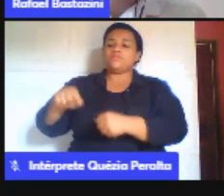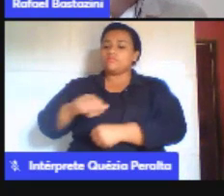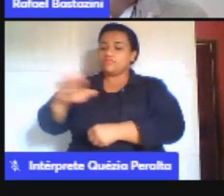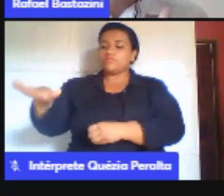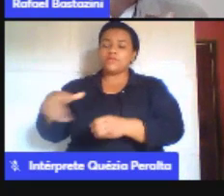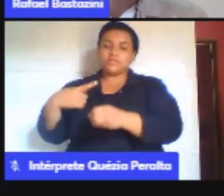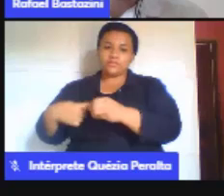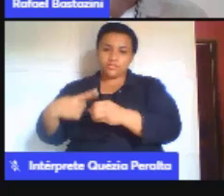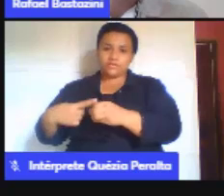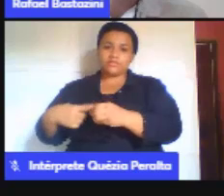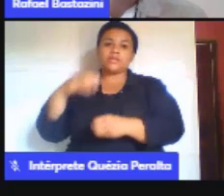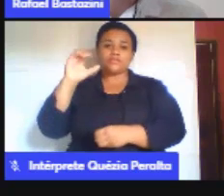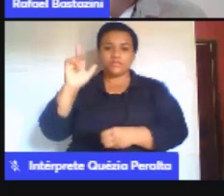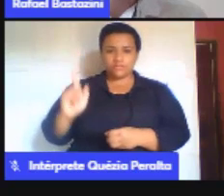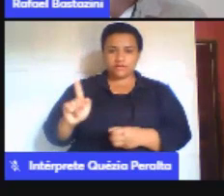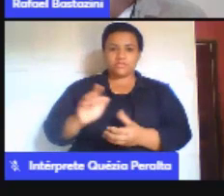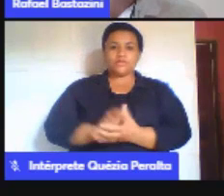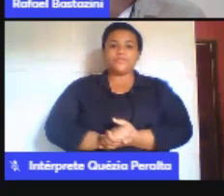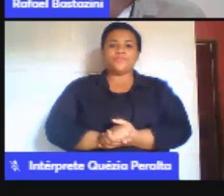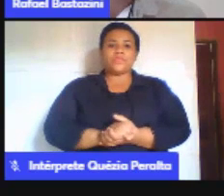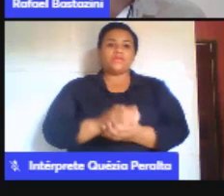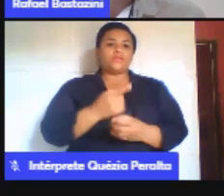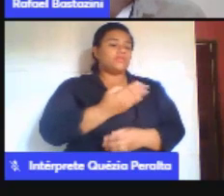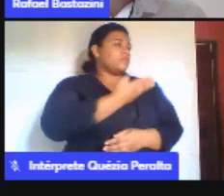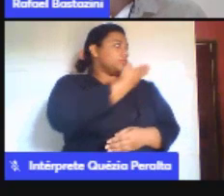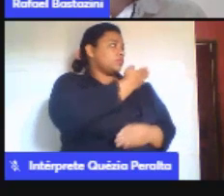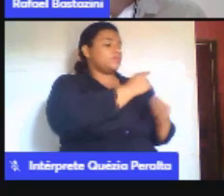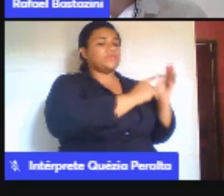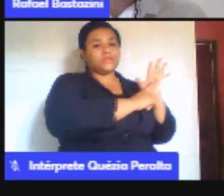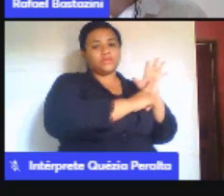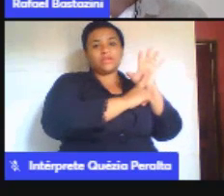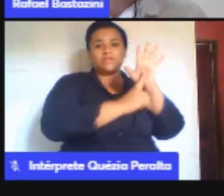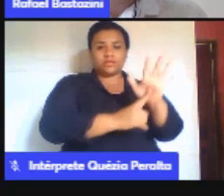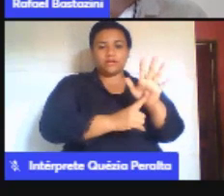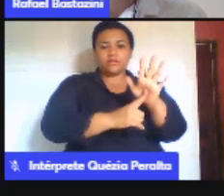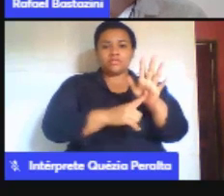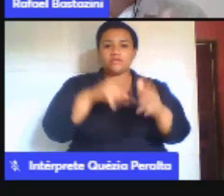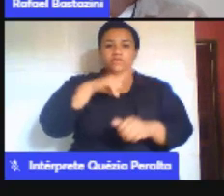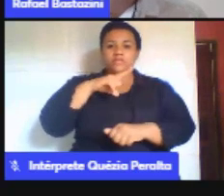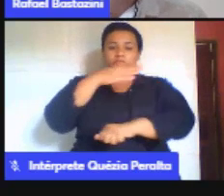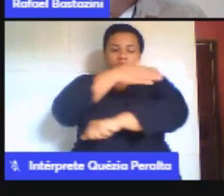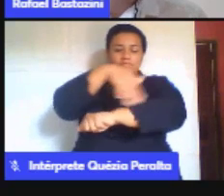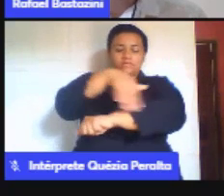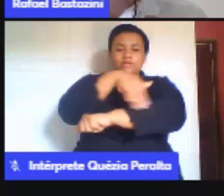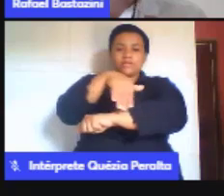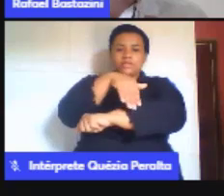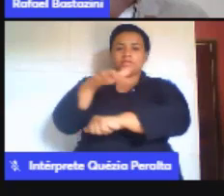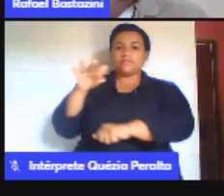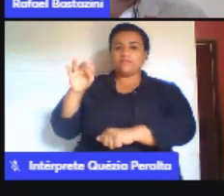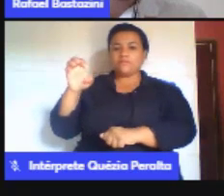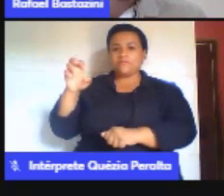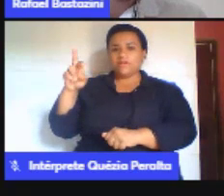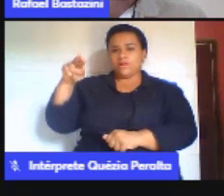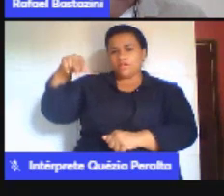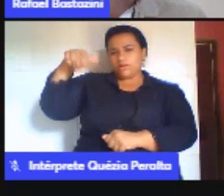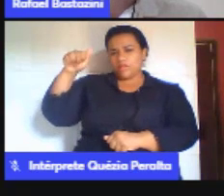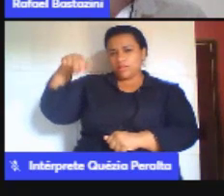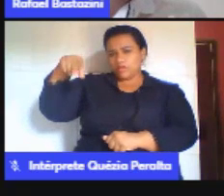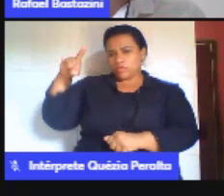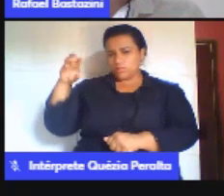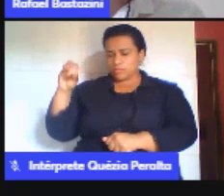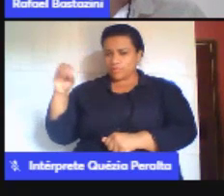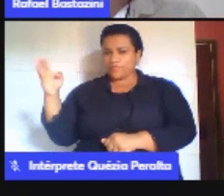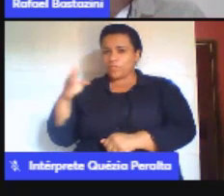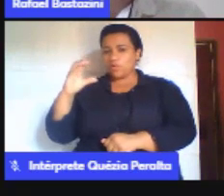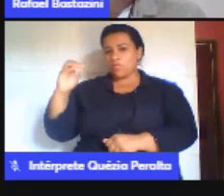por exemplo, nessas imagens, a gente tem a Avenida Fernando Corrêa da Costa, com a Avenida Calógeras, naquele cruzamento.